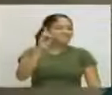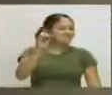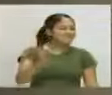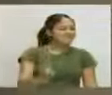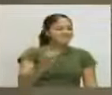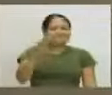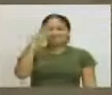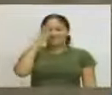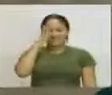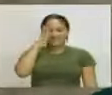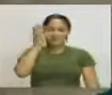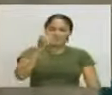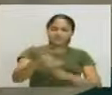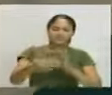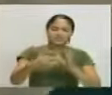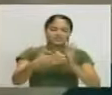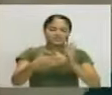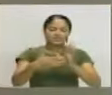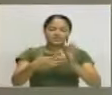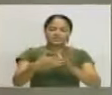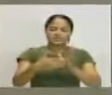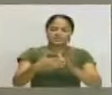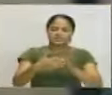outras formas de exclusões.